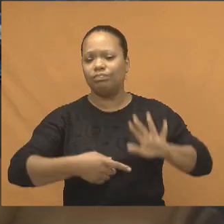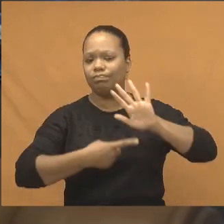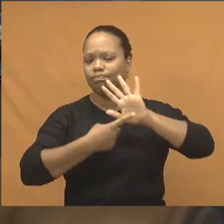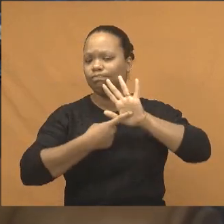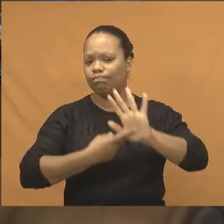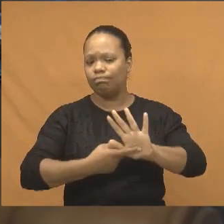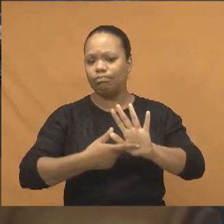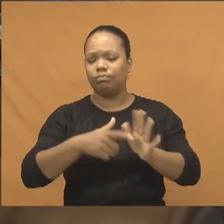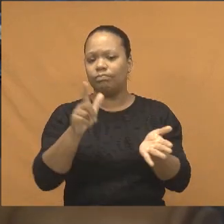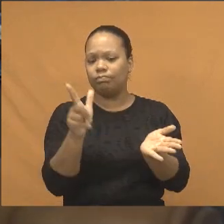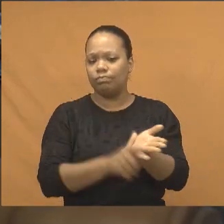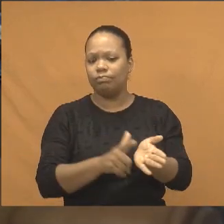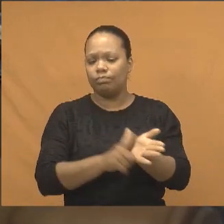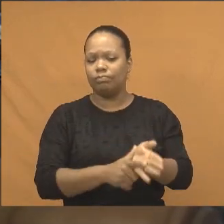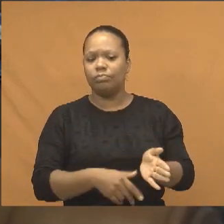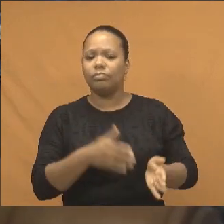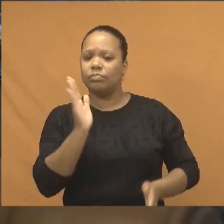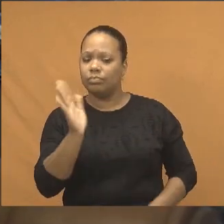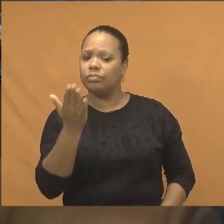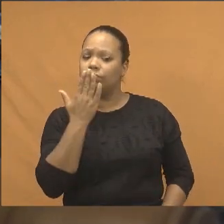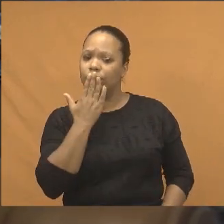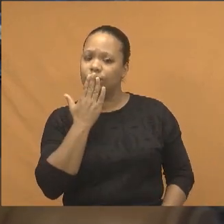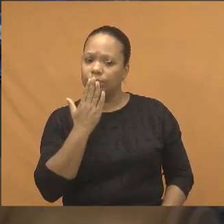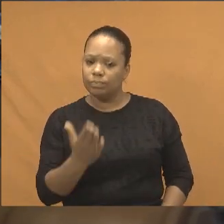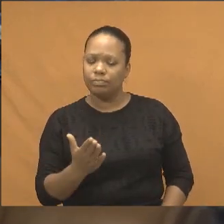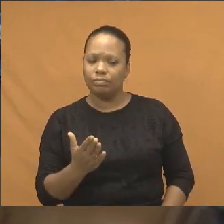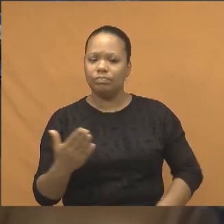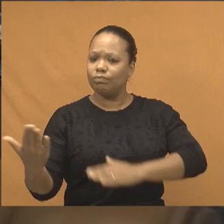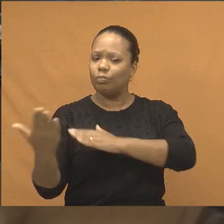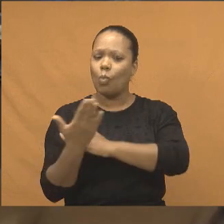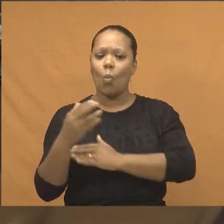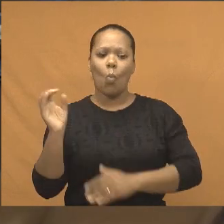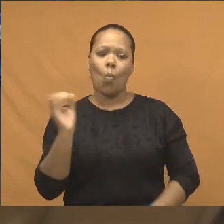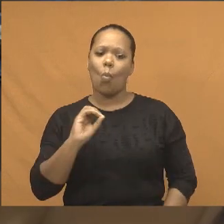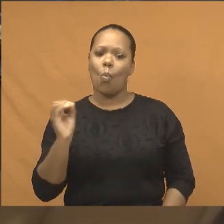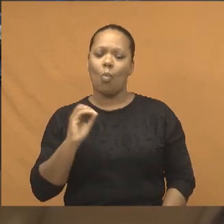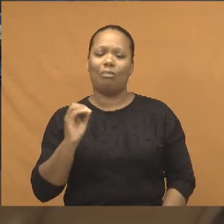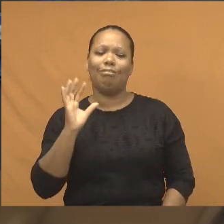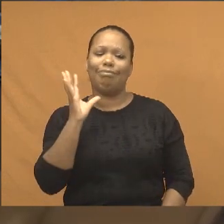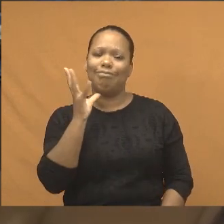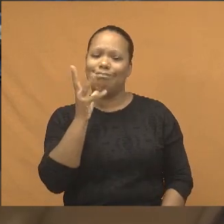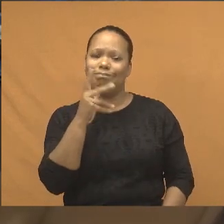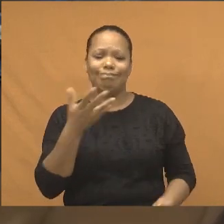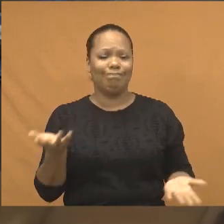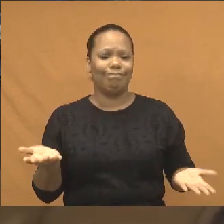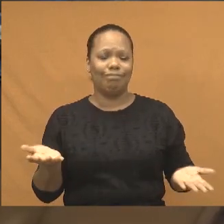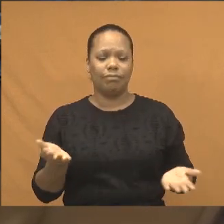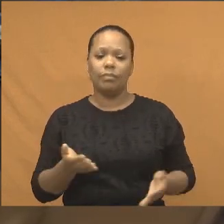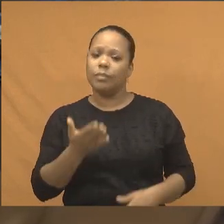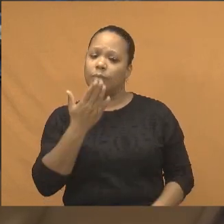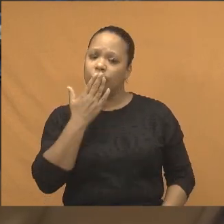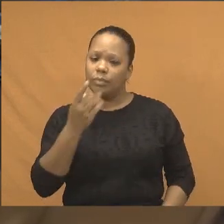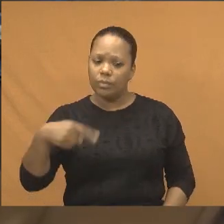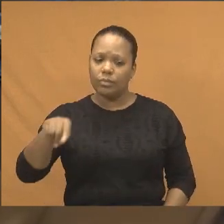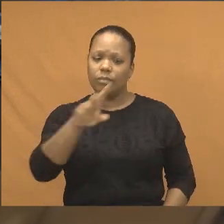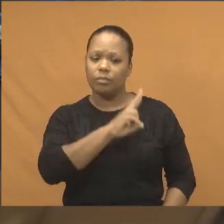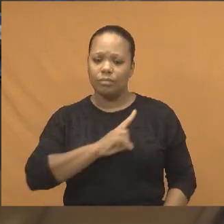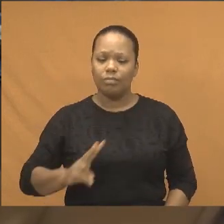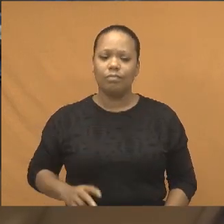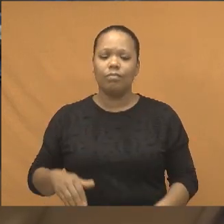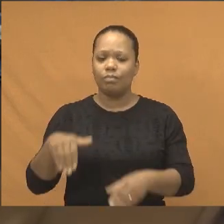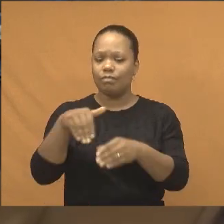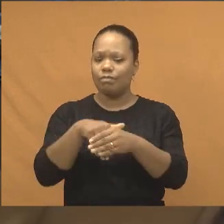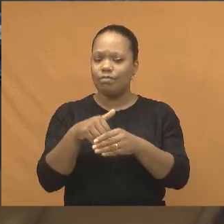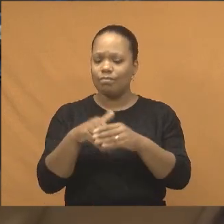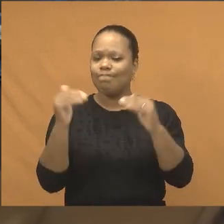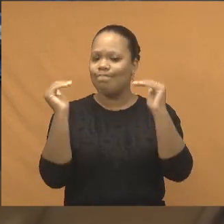e eu não sou atendido com esse requerimento. Então, peço o voto favorável